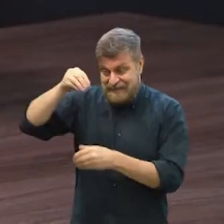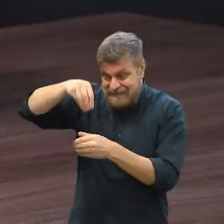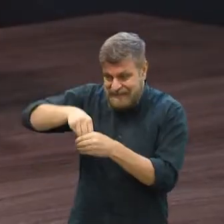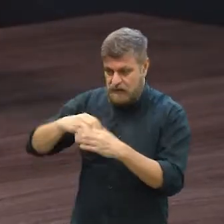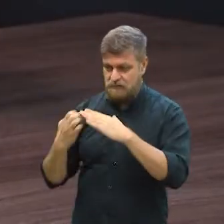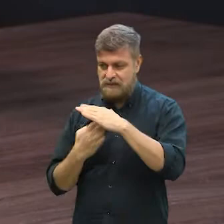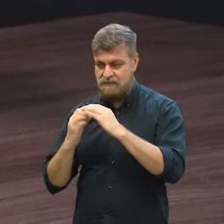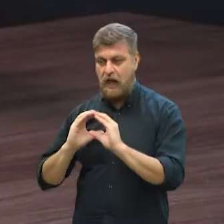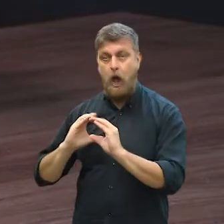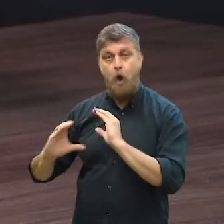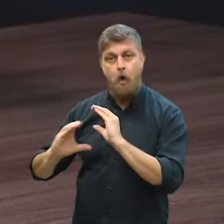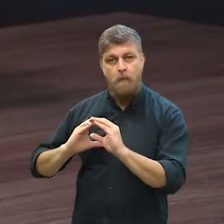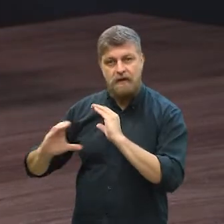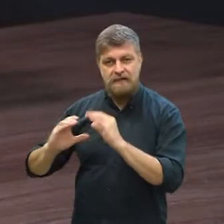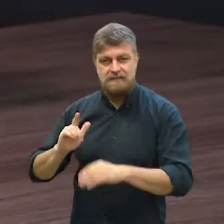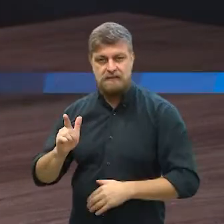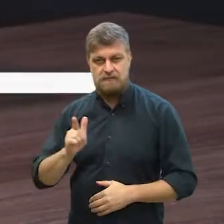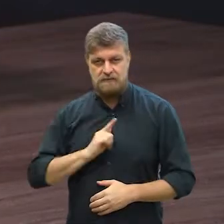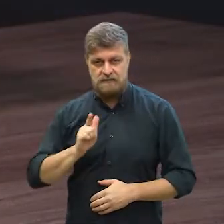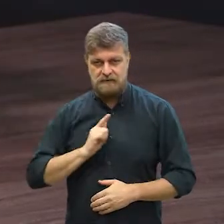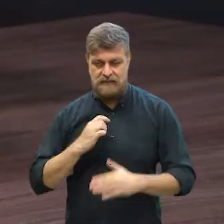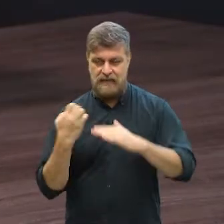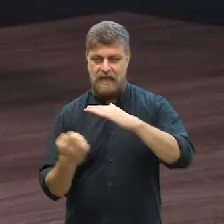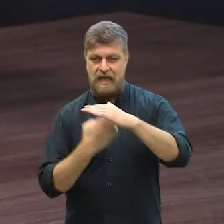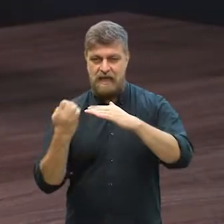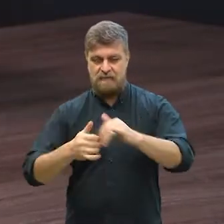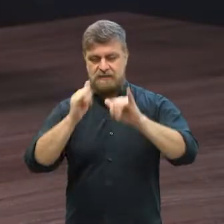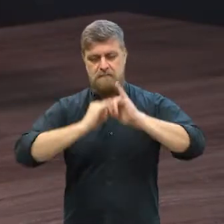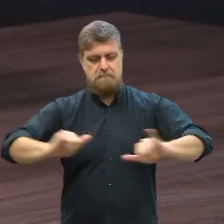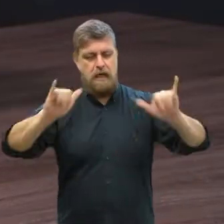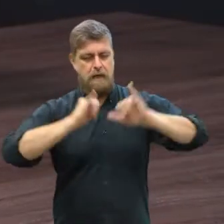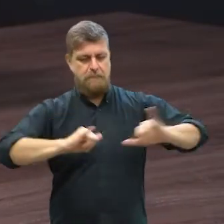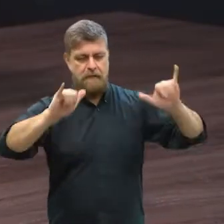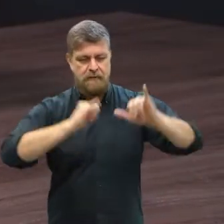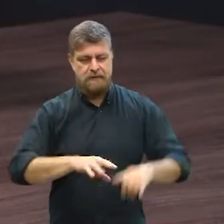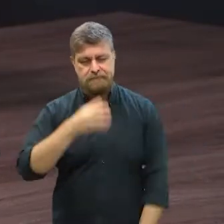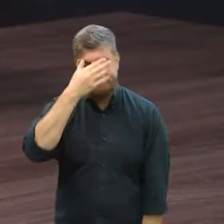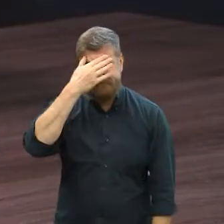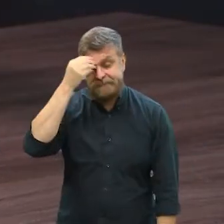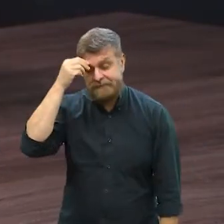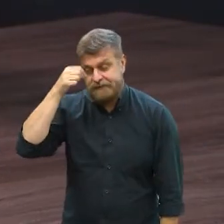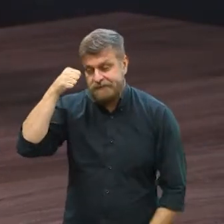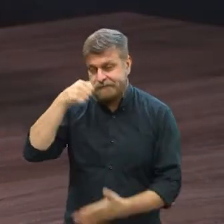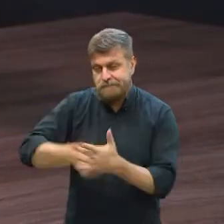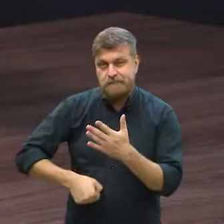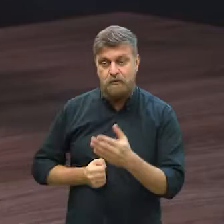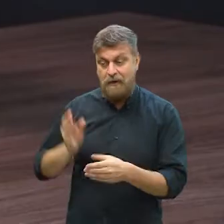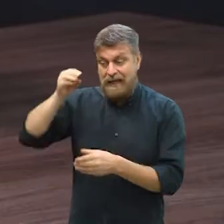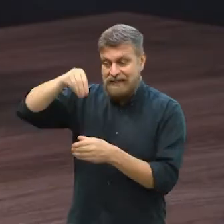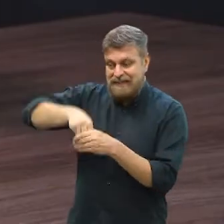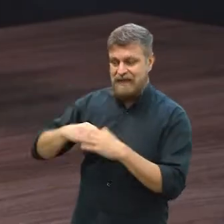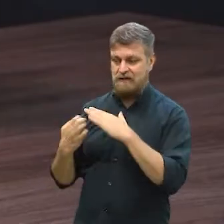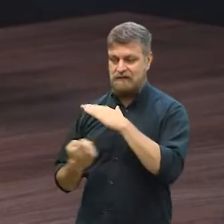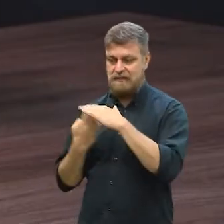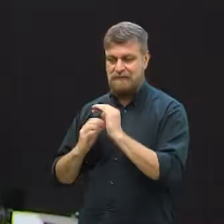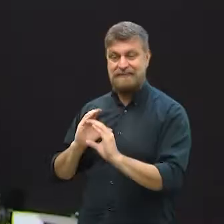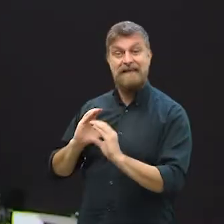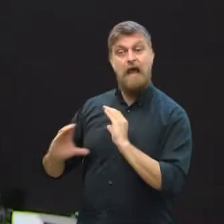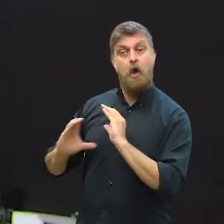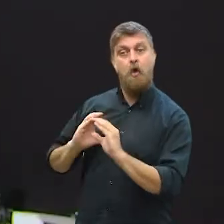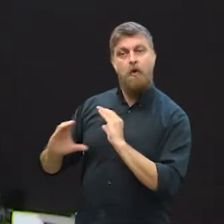interna. Muitas empresas acabam fazendo a comunicação externa e esquecem dessa interna. Na